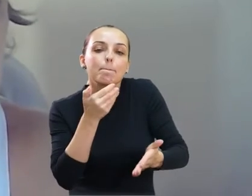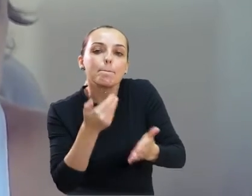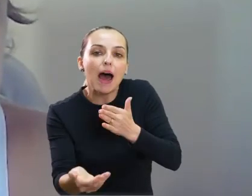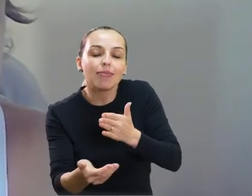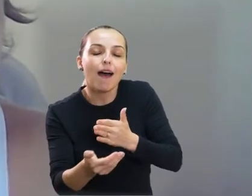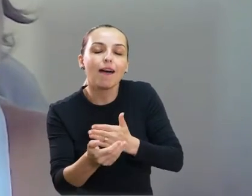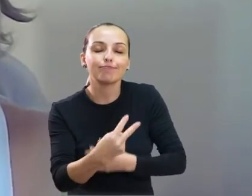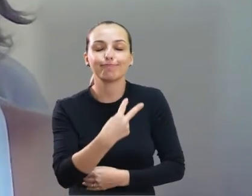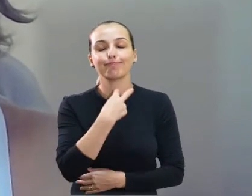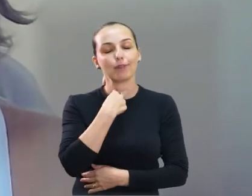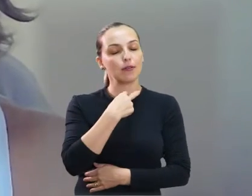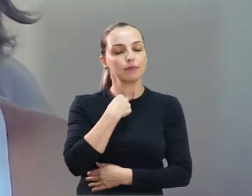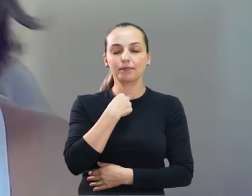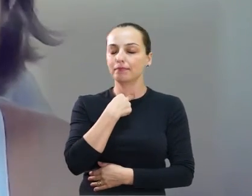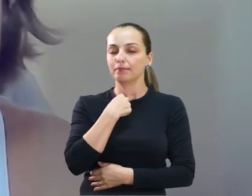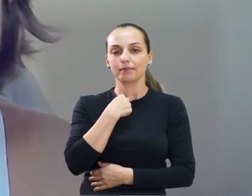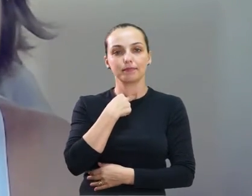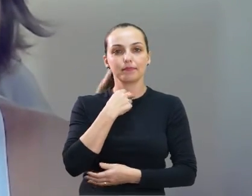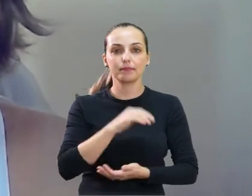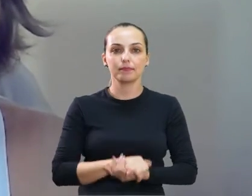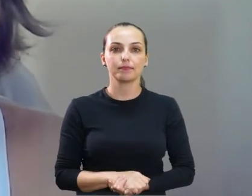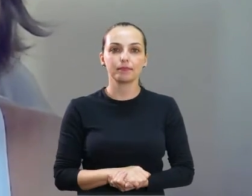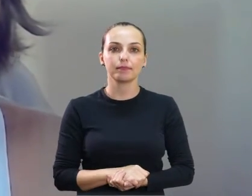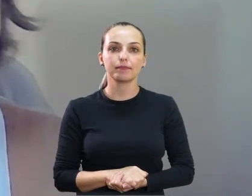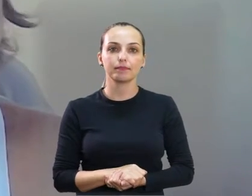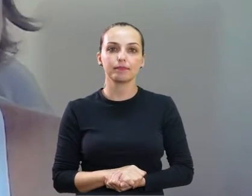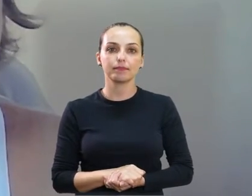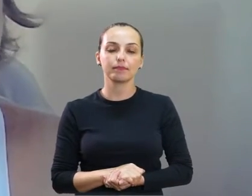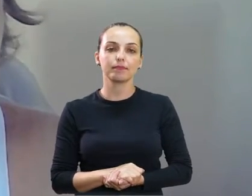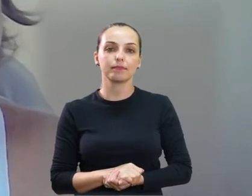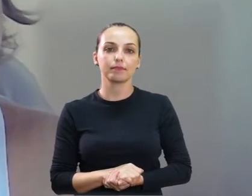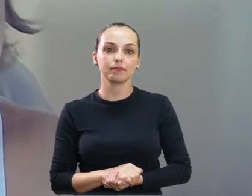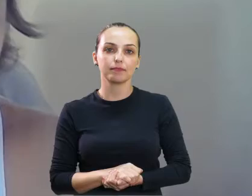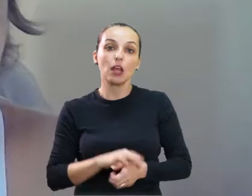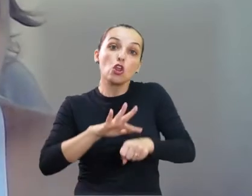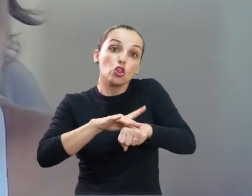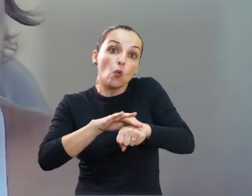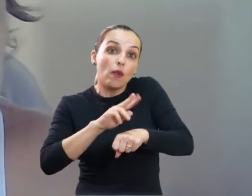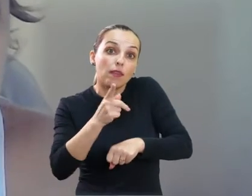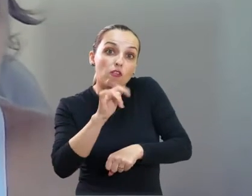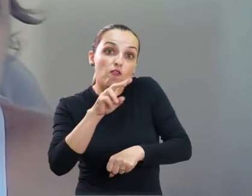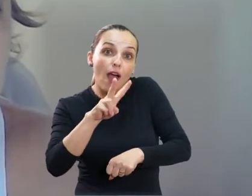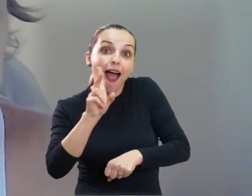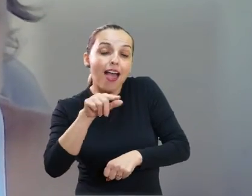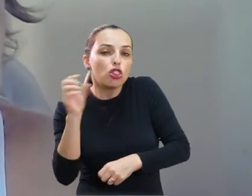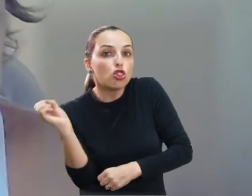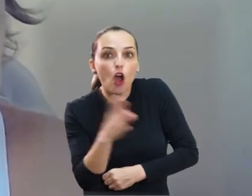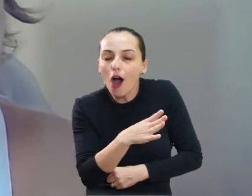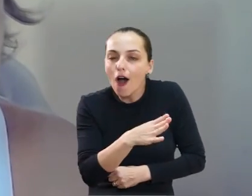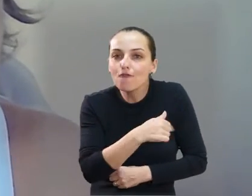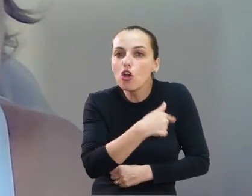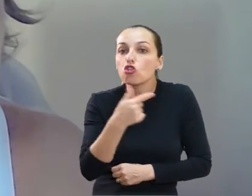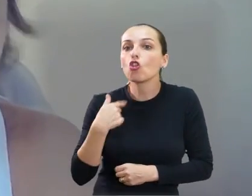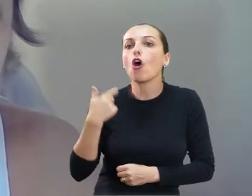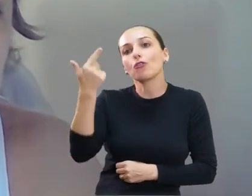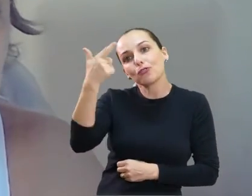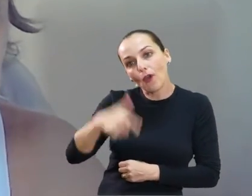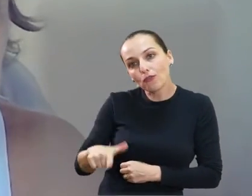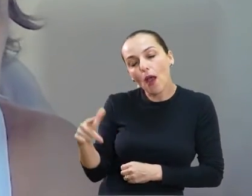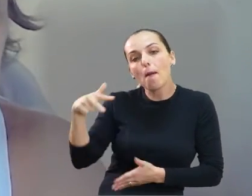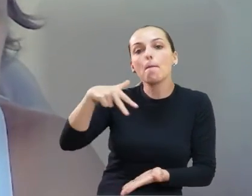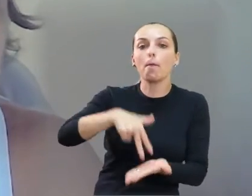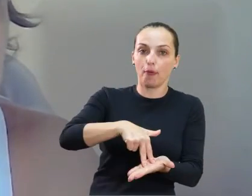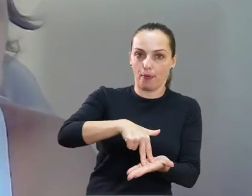essa esperança de ter cura. Não podemos perder. A HIV é uma doença nova, né? E estamos